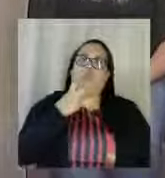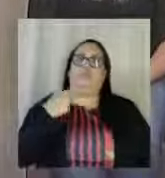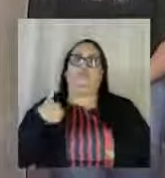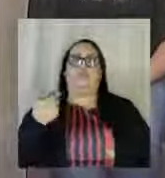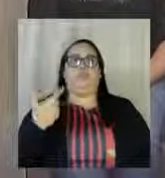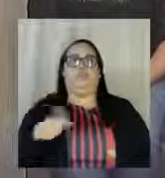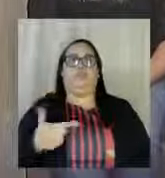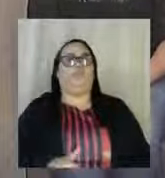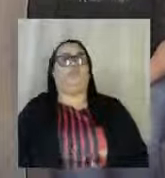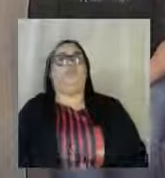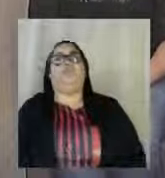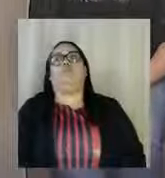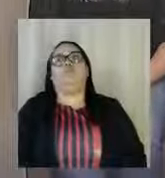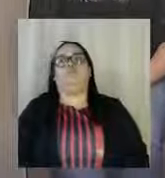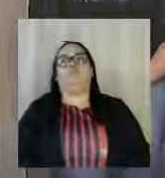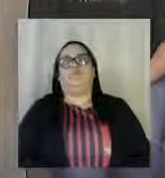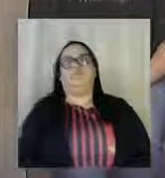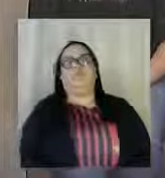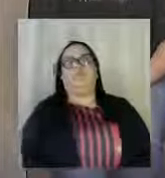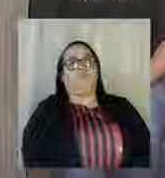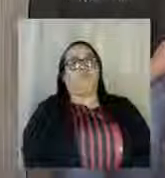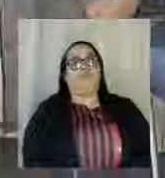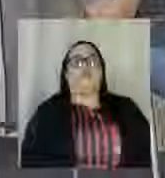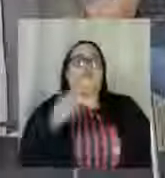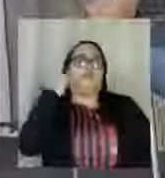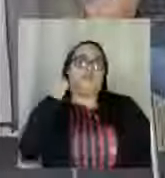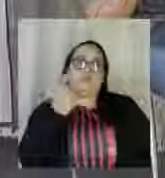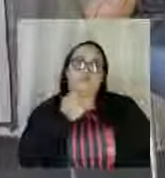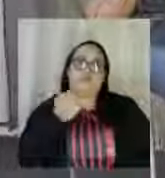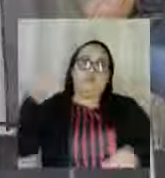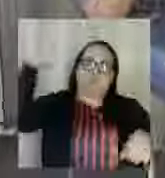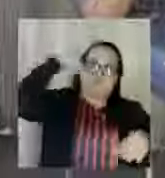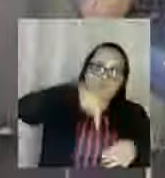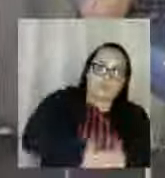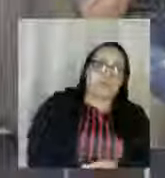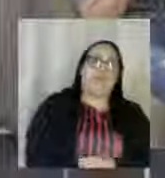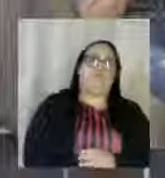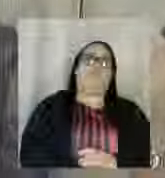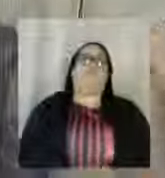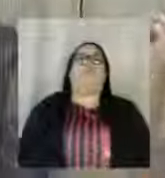o médico surdo sempre era profundo, minha surdez é profunda.